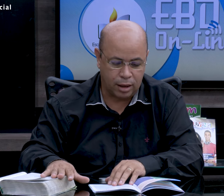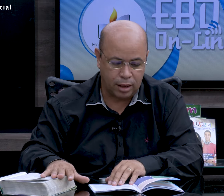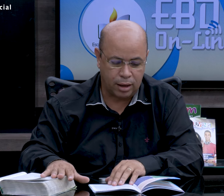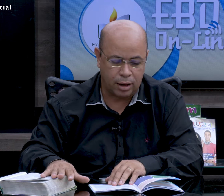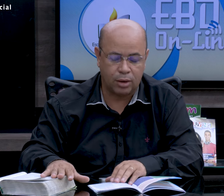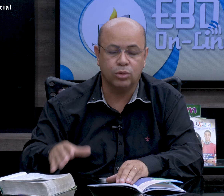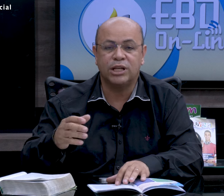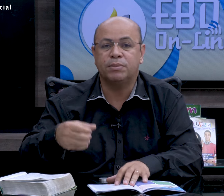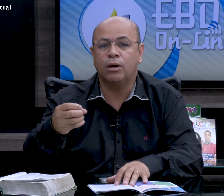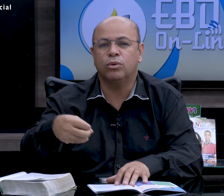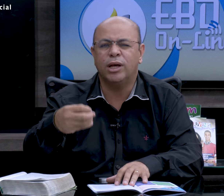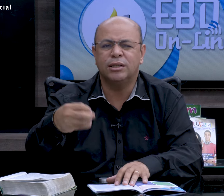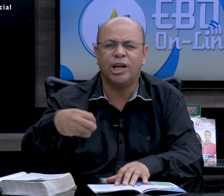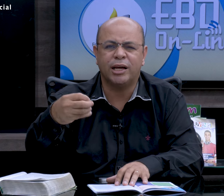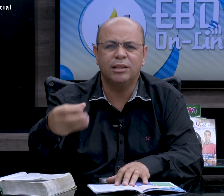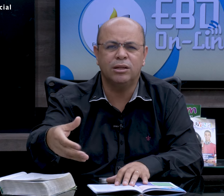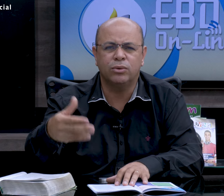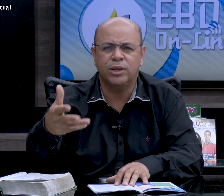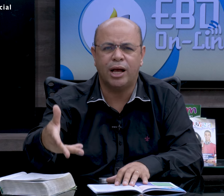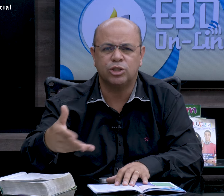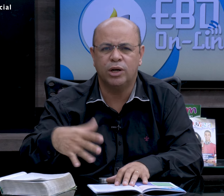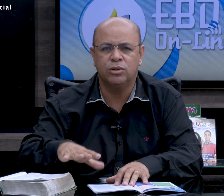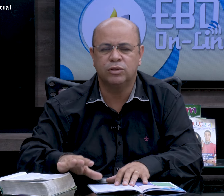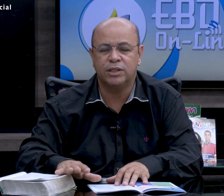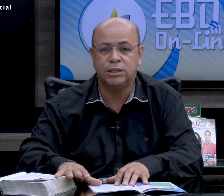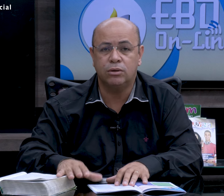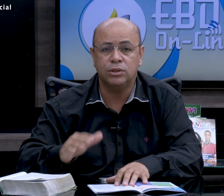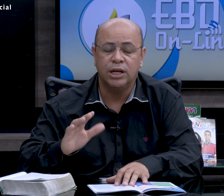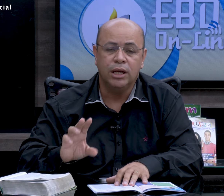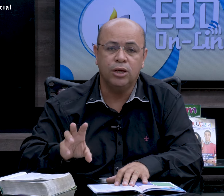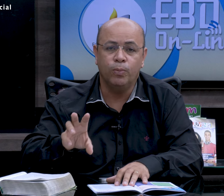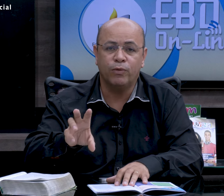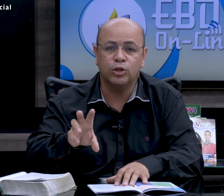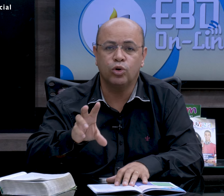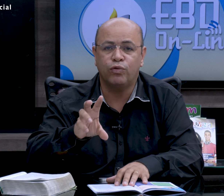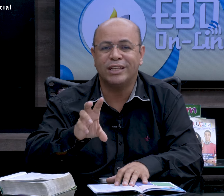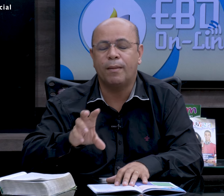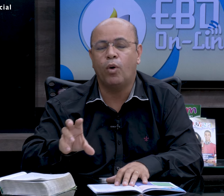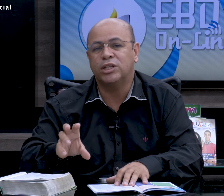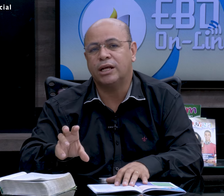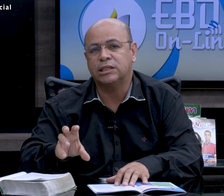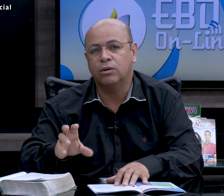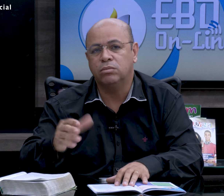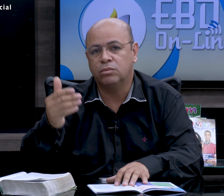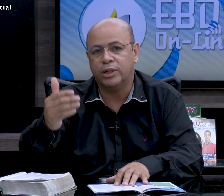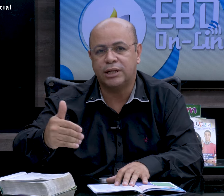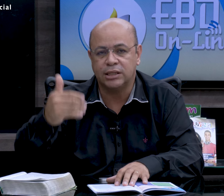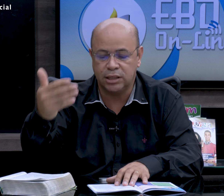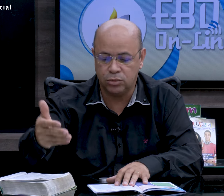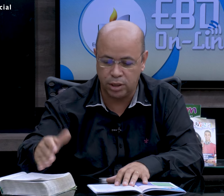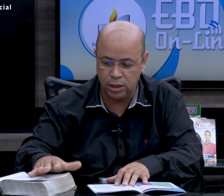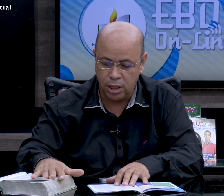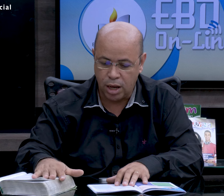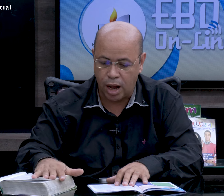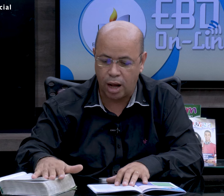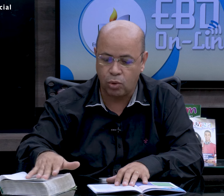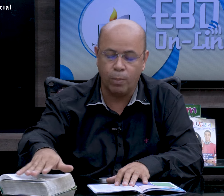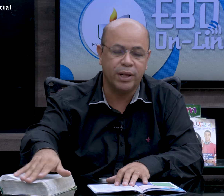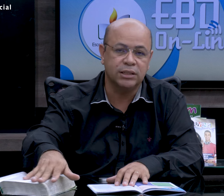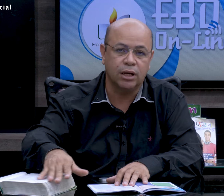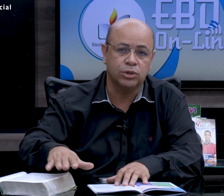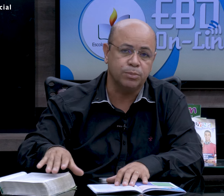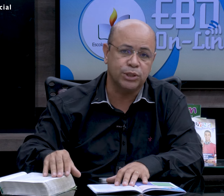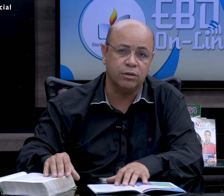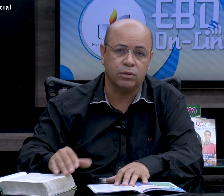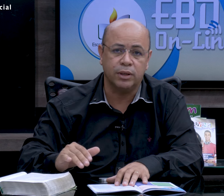a concepção do que eles já acreditam do que acham ali dos Versículos e o professor faz a moderação não é trazendo aí a